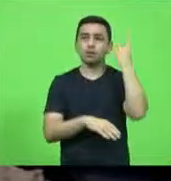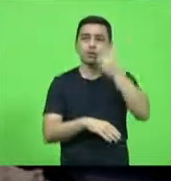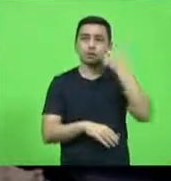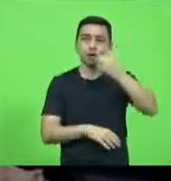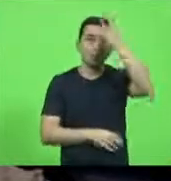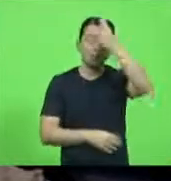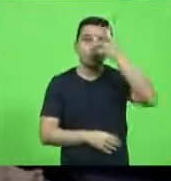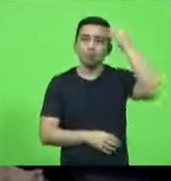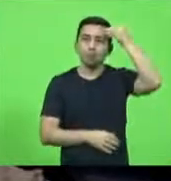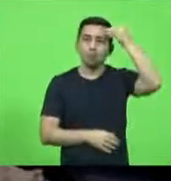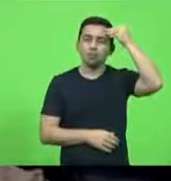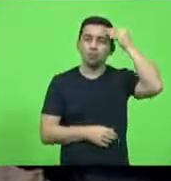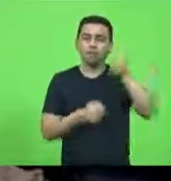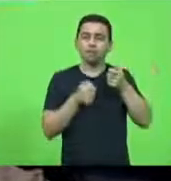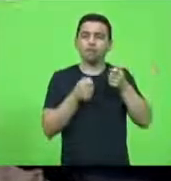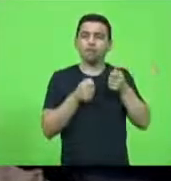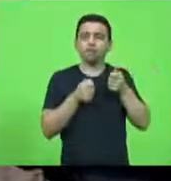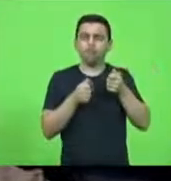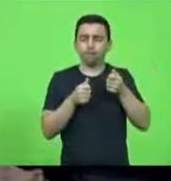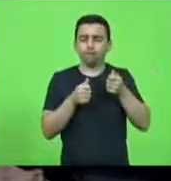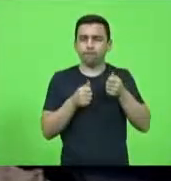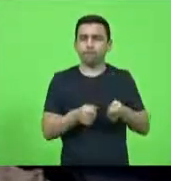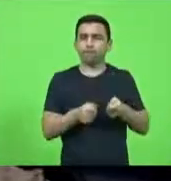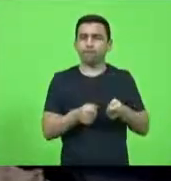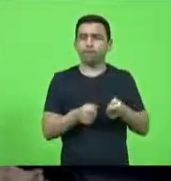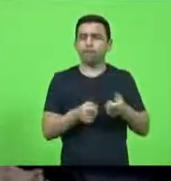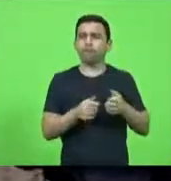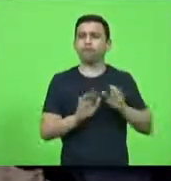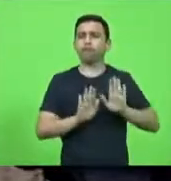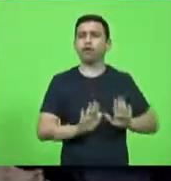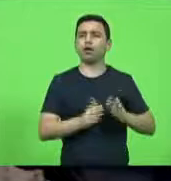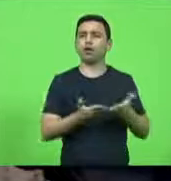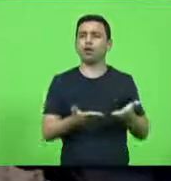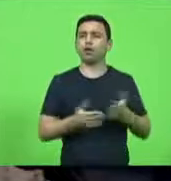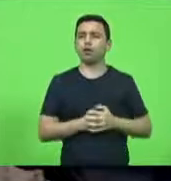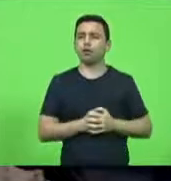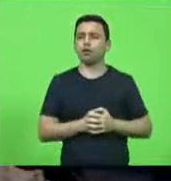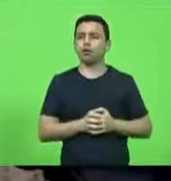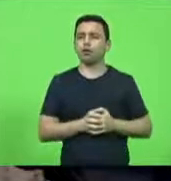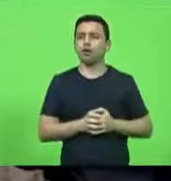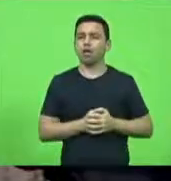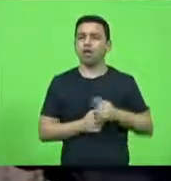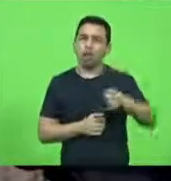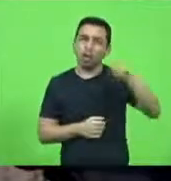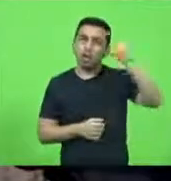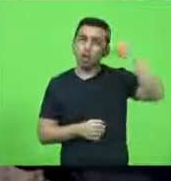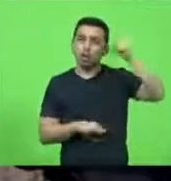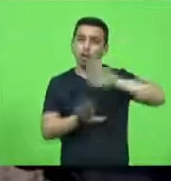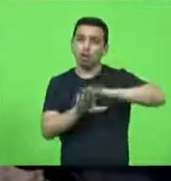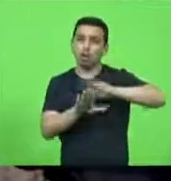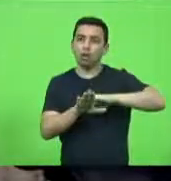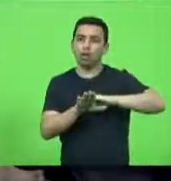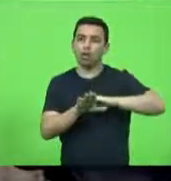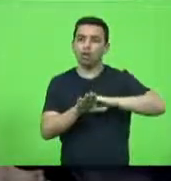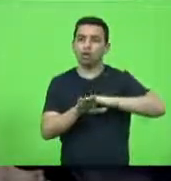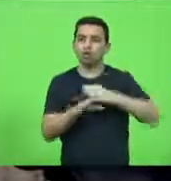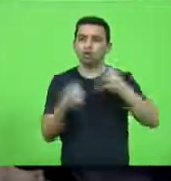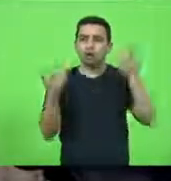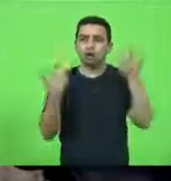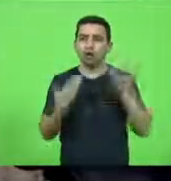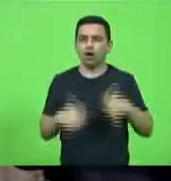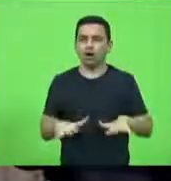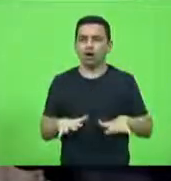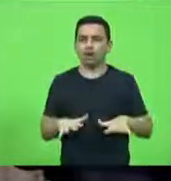Luciane Carminati, porque ela é ideologicamente contrária ao projeto, então ela usa de lealdade, usa de uma